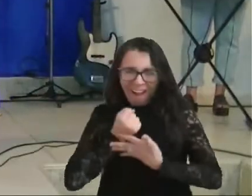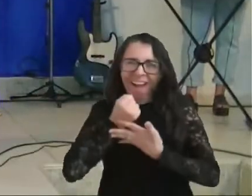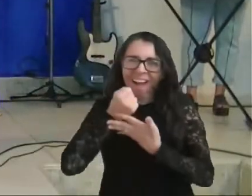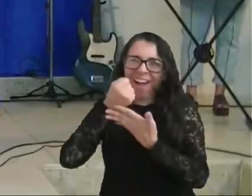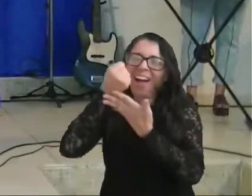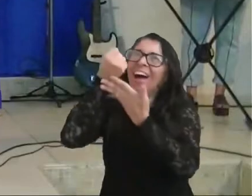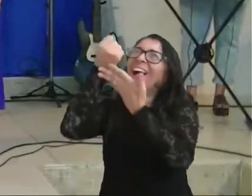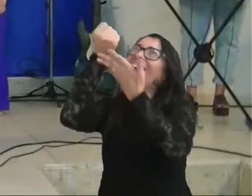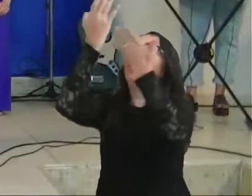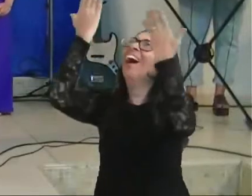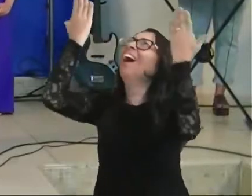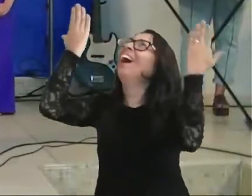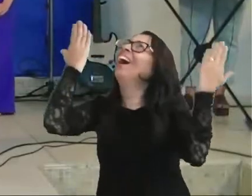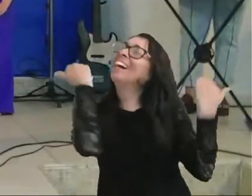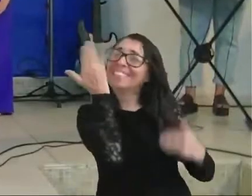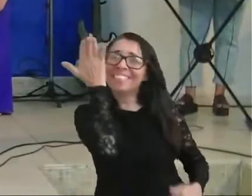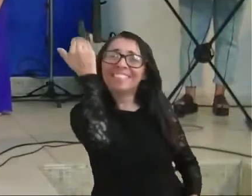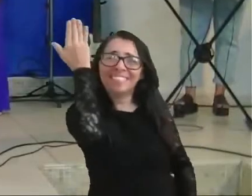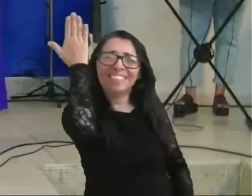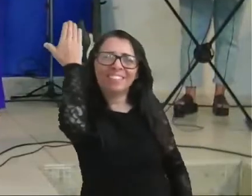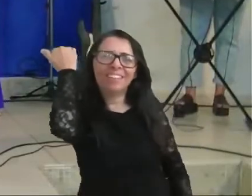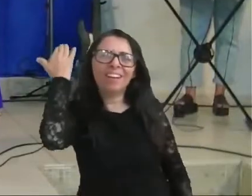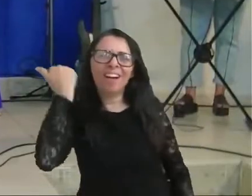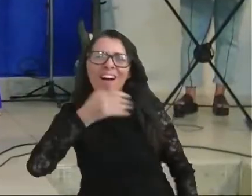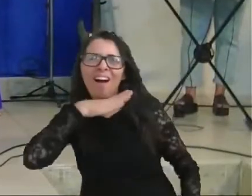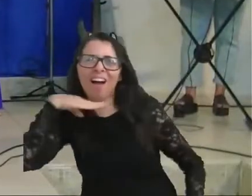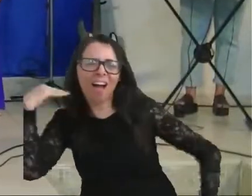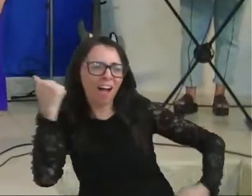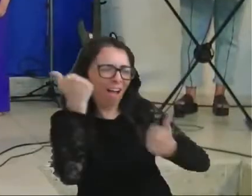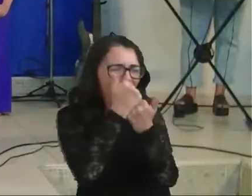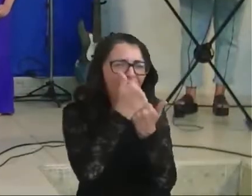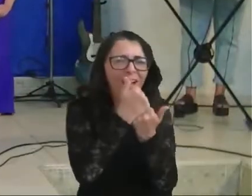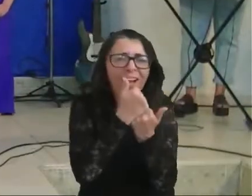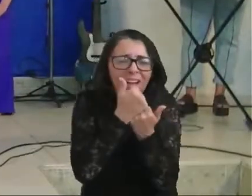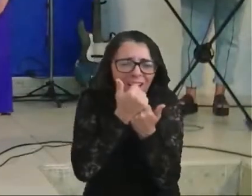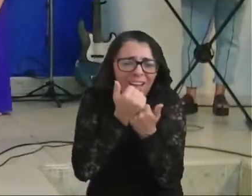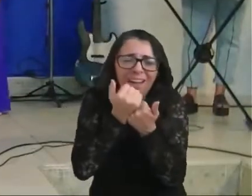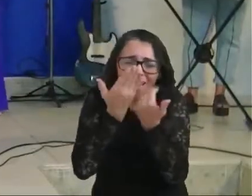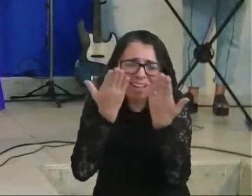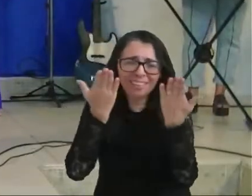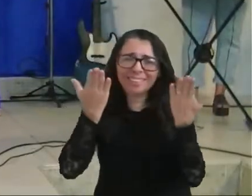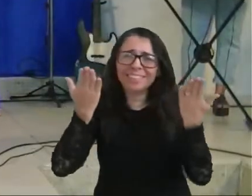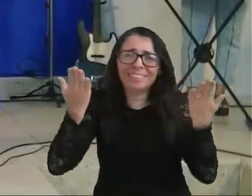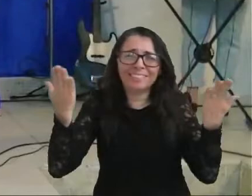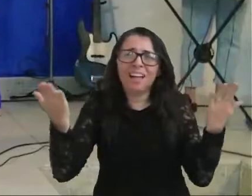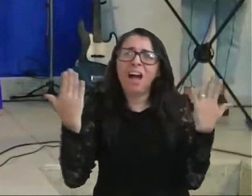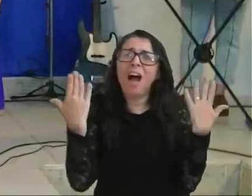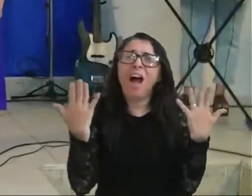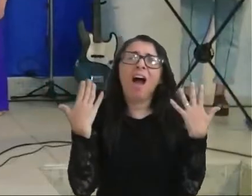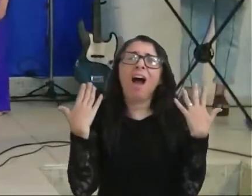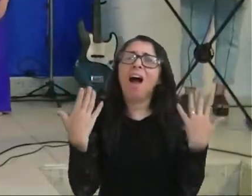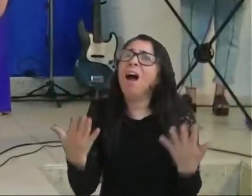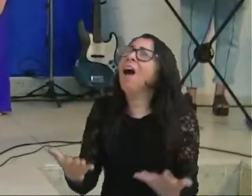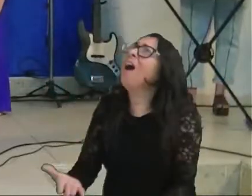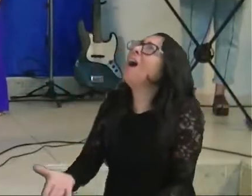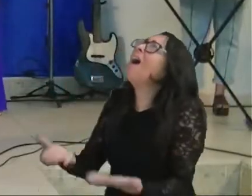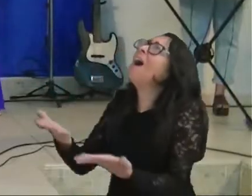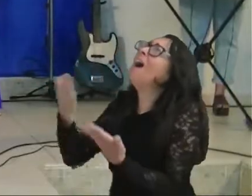por ter morrido em meu lugar. Te agradeço,